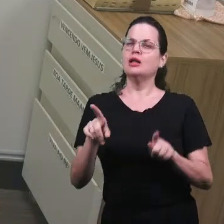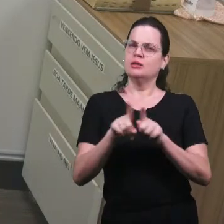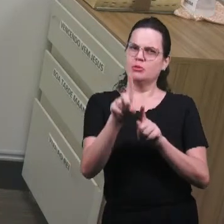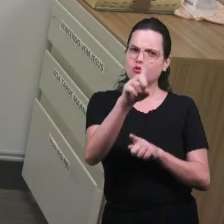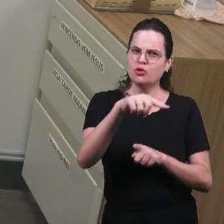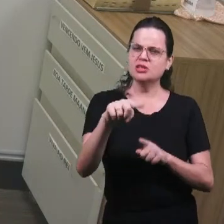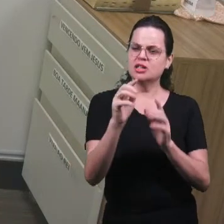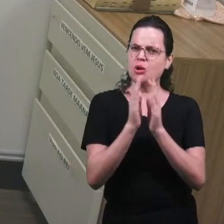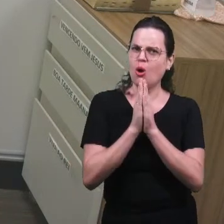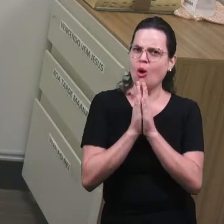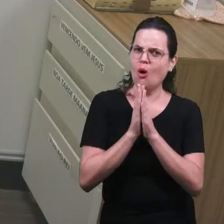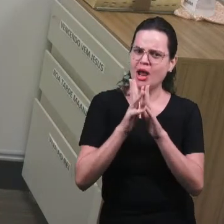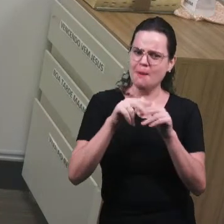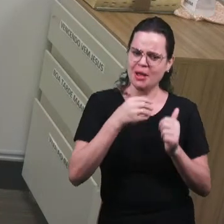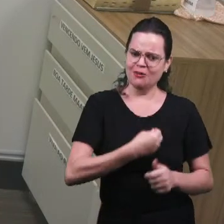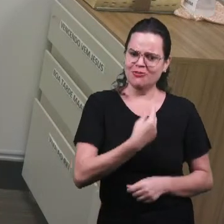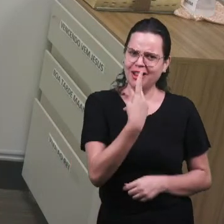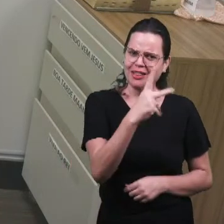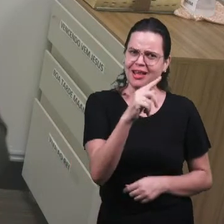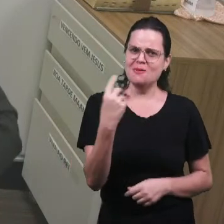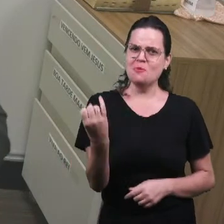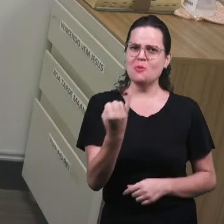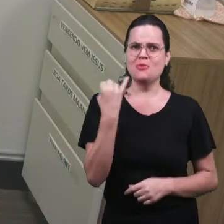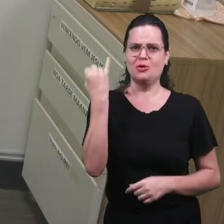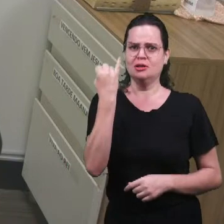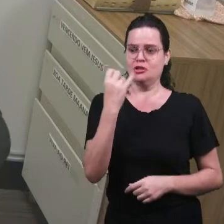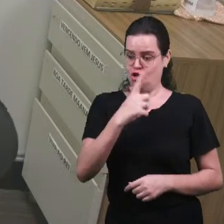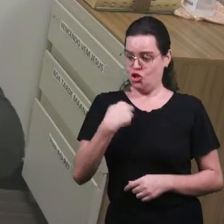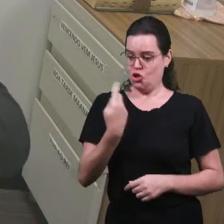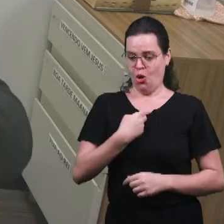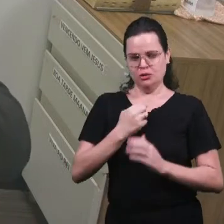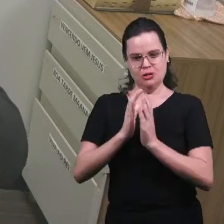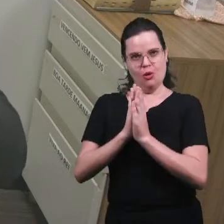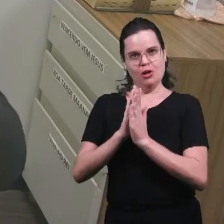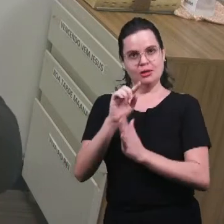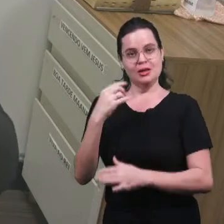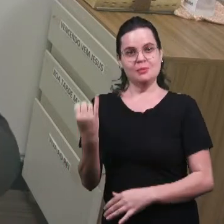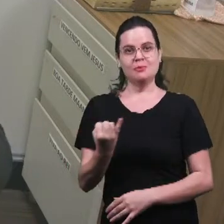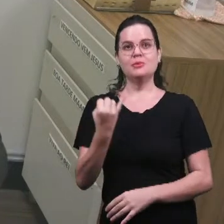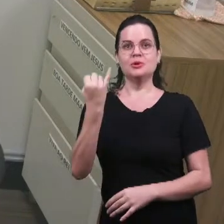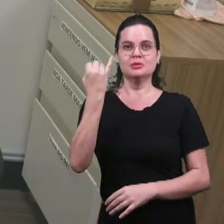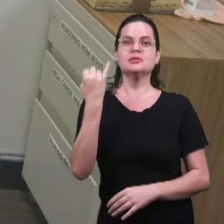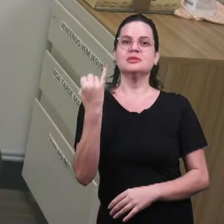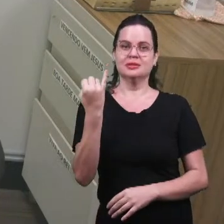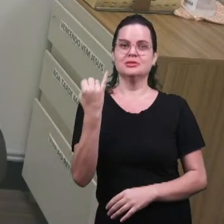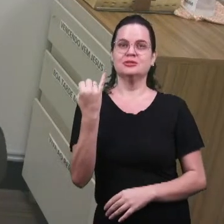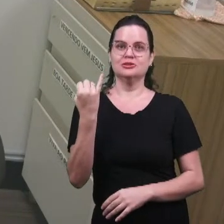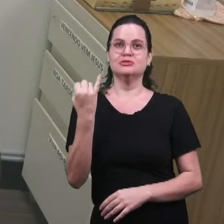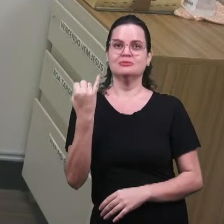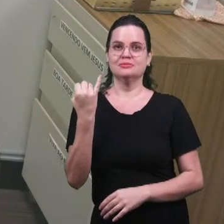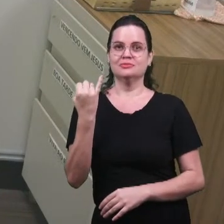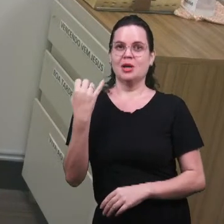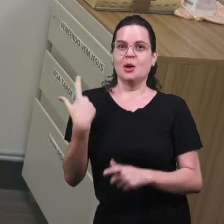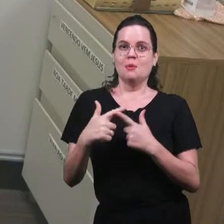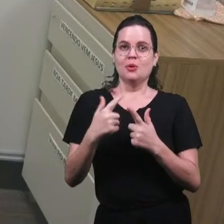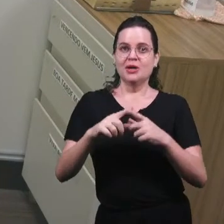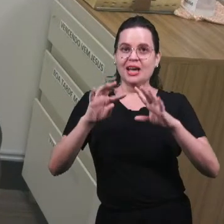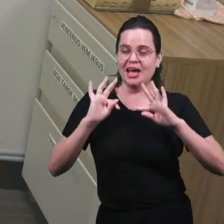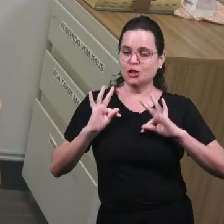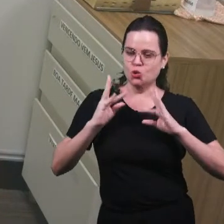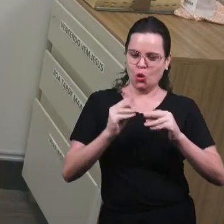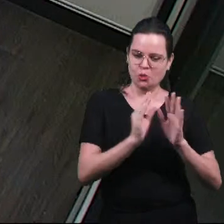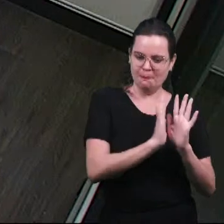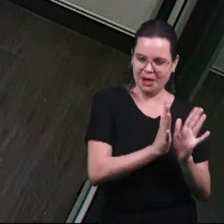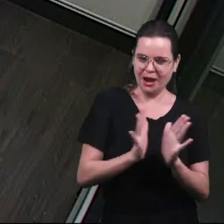oração. Isso é importante. Como é importante a oração da igreja, não é, pastor? Para o segmento, né? Prosseguimento ali do trabalho,